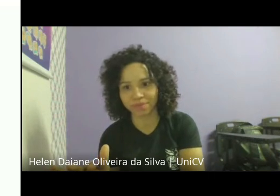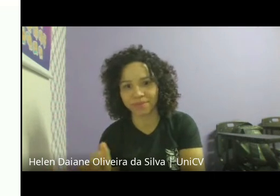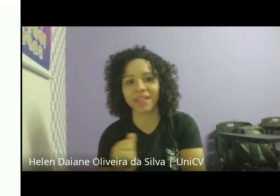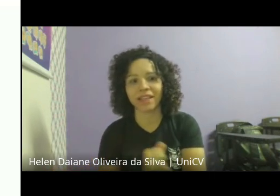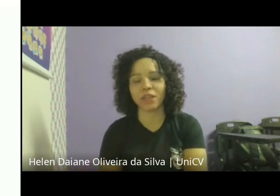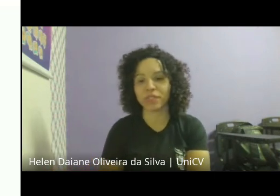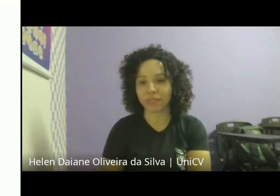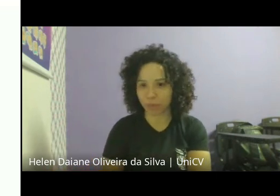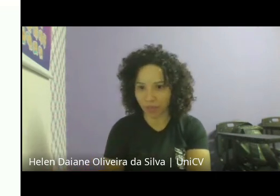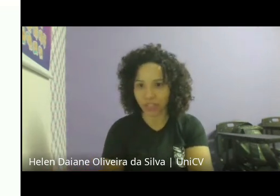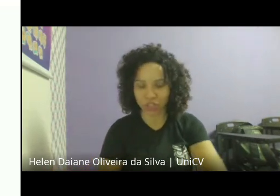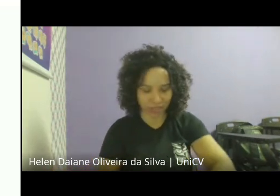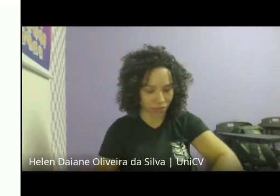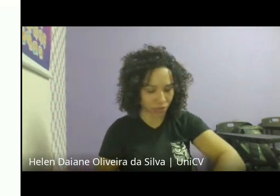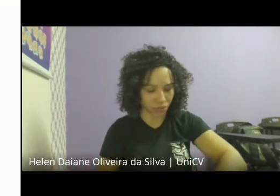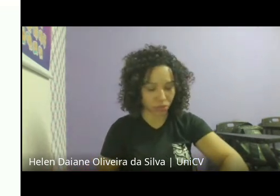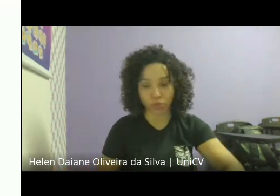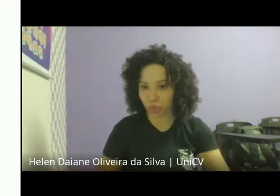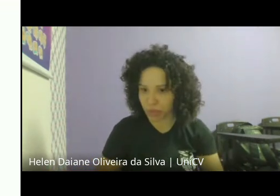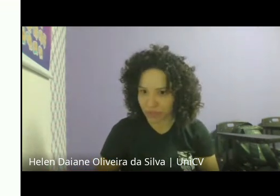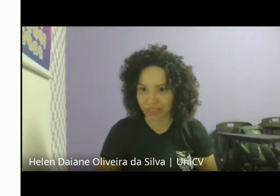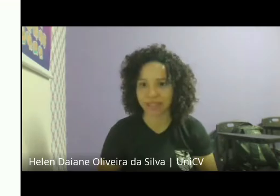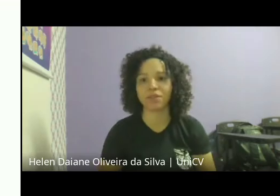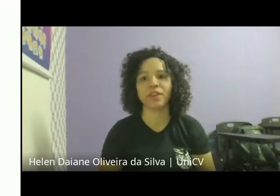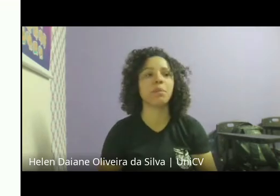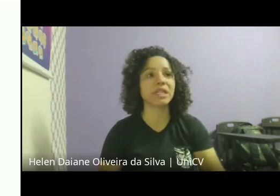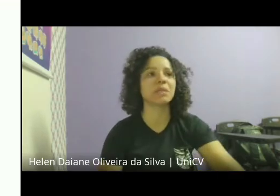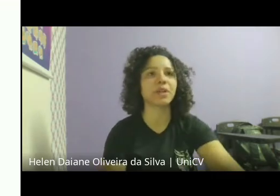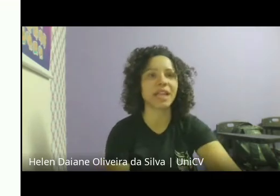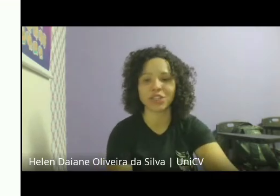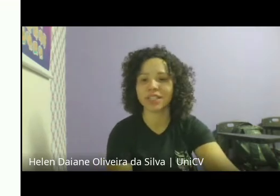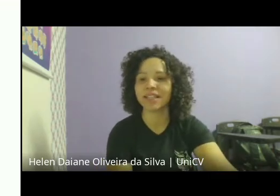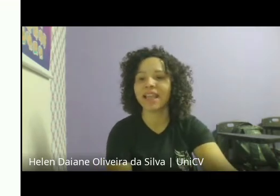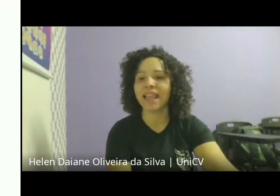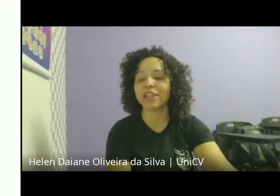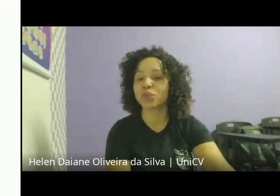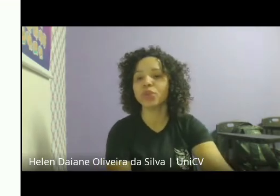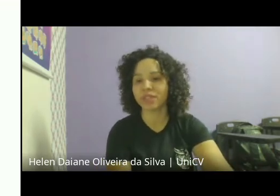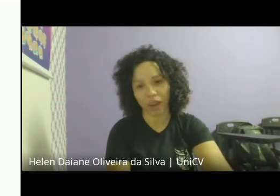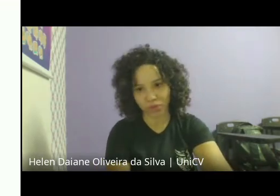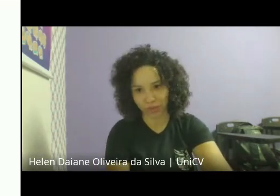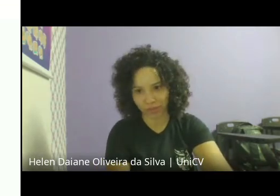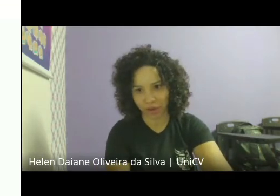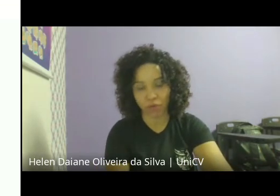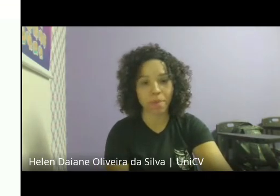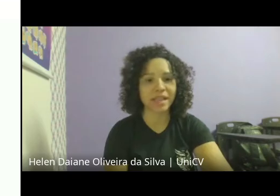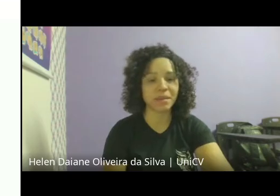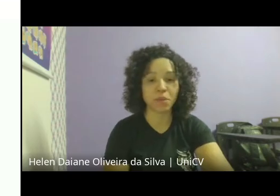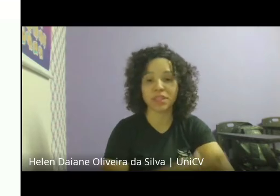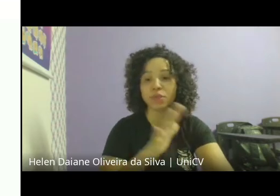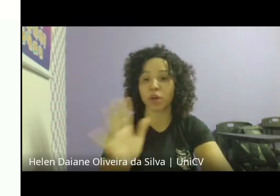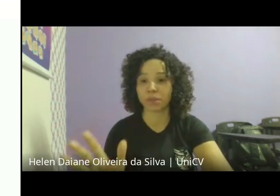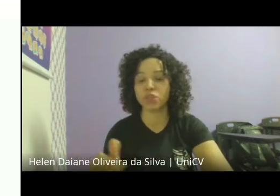recurso. Inclusive, vocês podem digitar no YouTube, se vocês quiserem ver, tem muitas reportagens surdos cegos. Vão